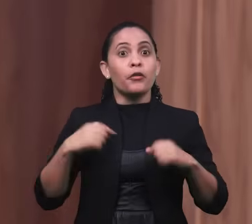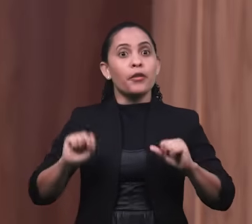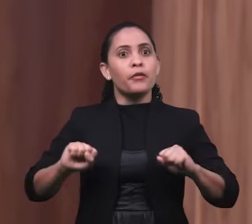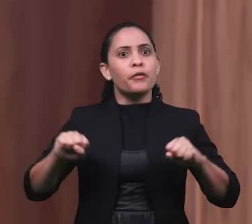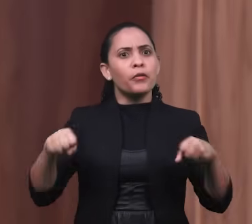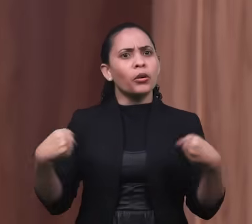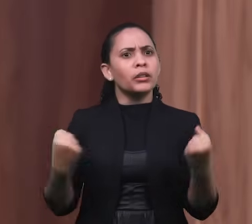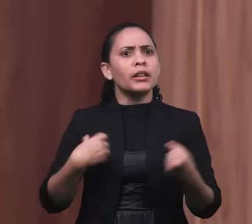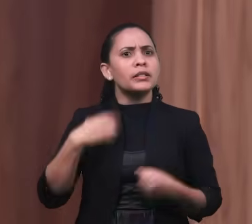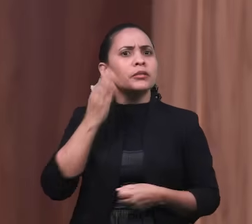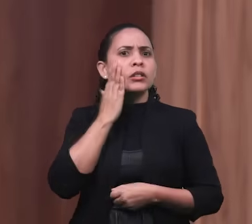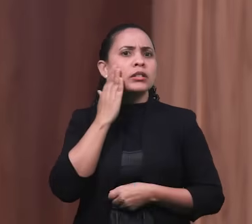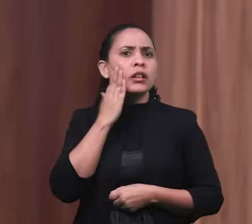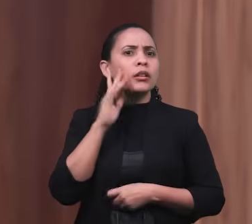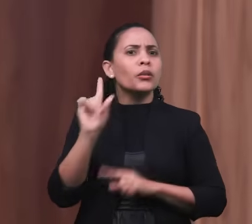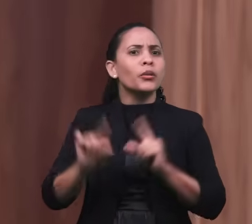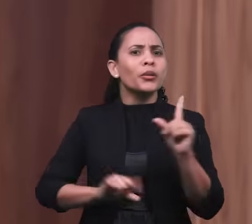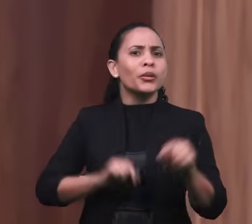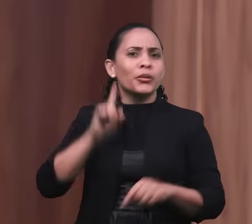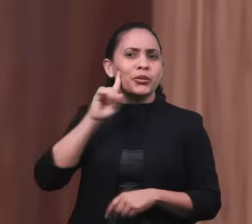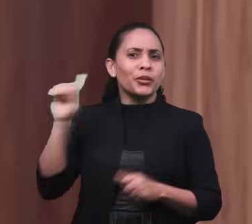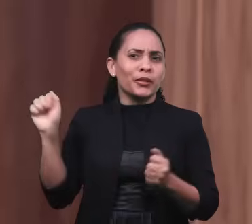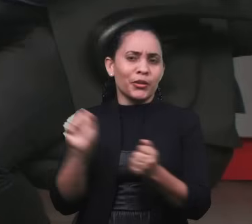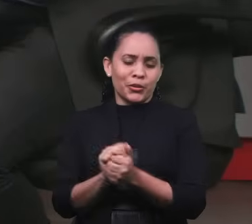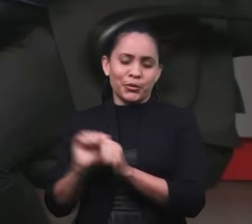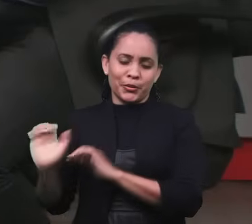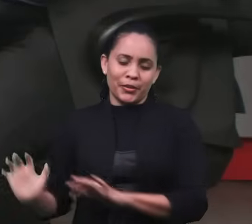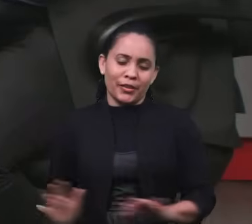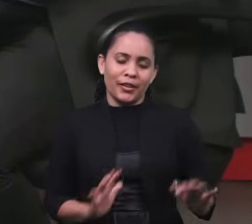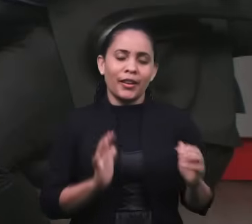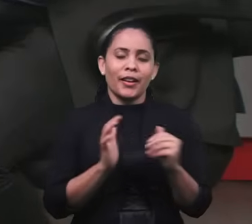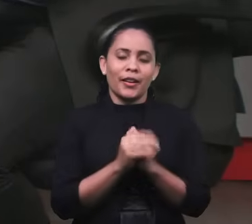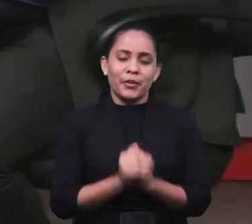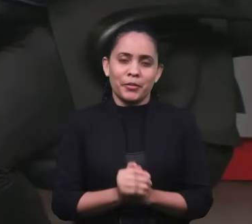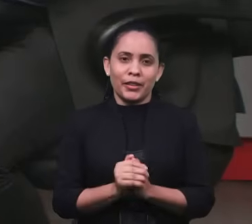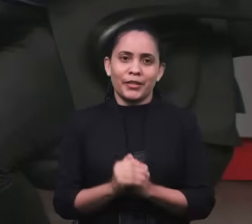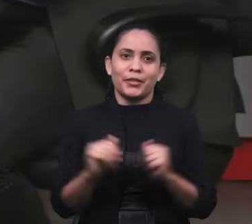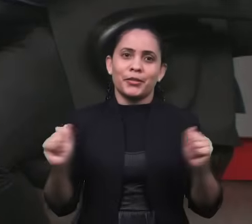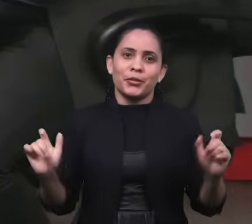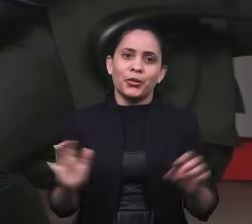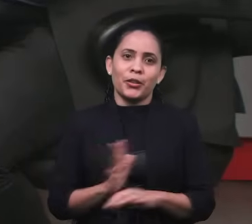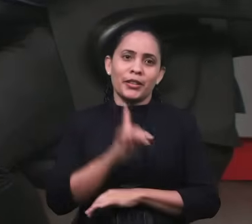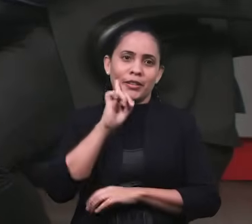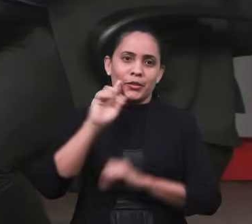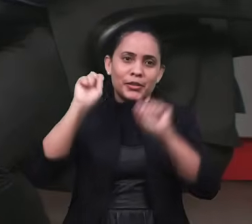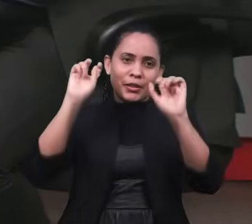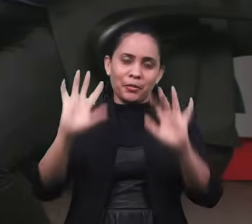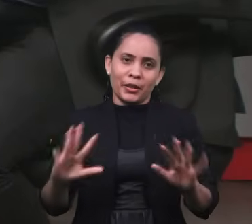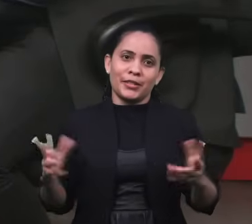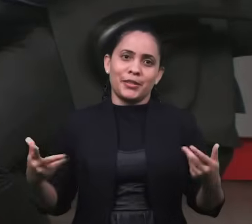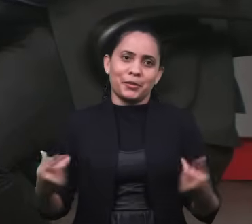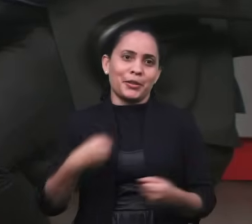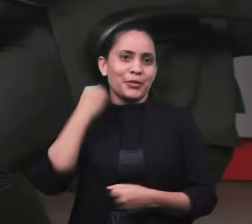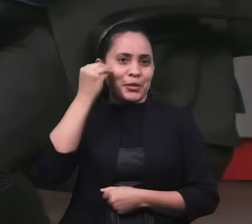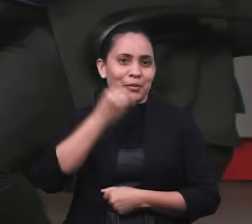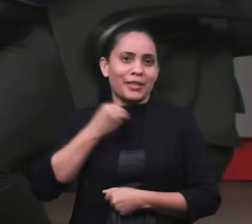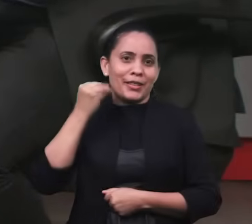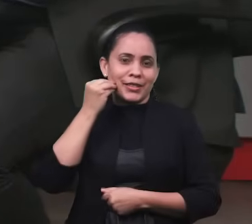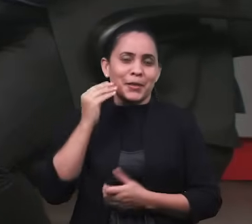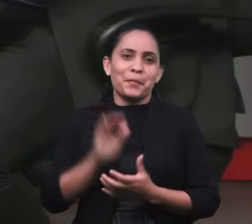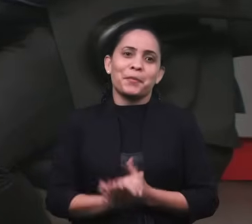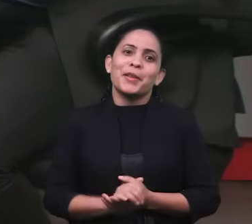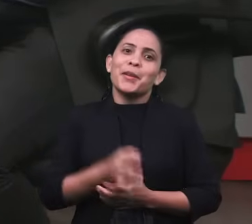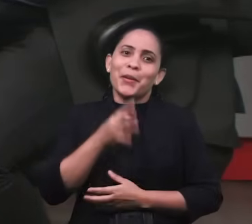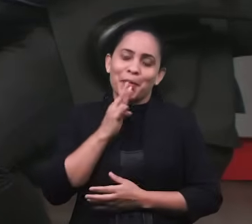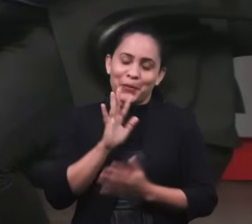para ele entender que o Senhor era com ele. Amém. Glória a Deus. Que bênção, né? Que experiência maravilhosa.